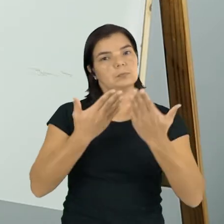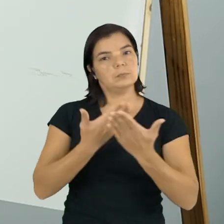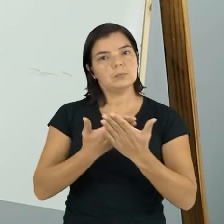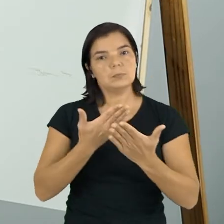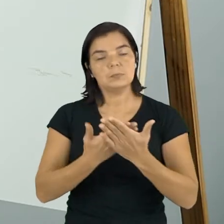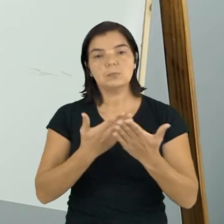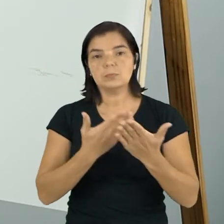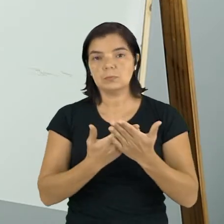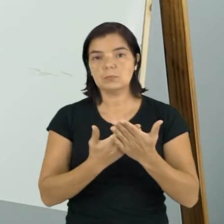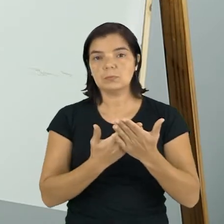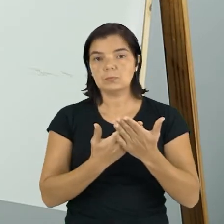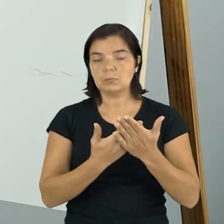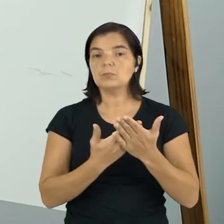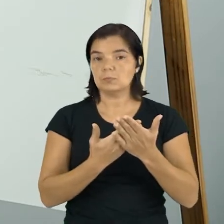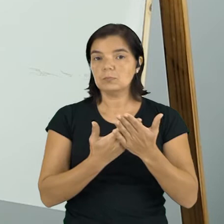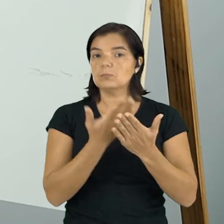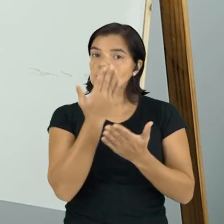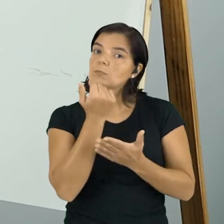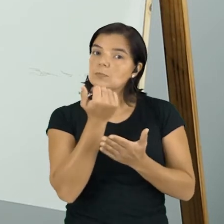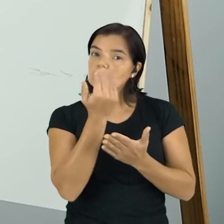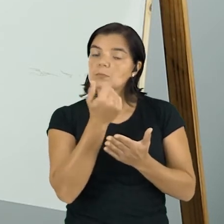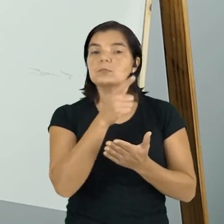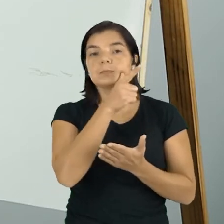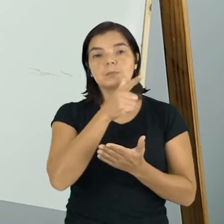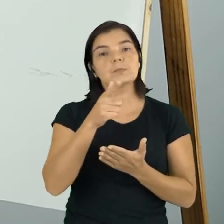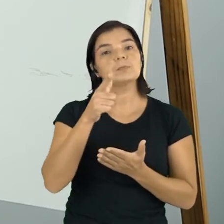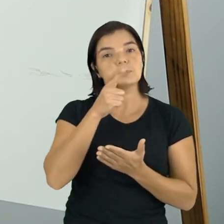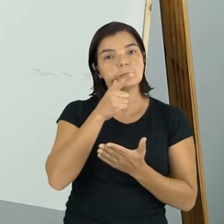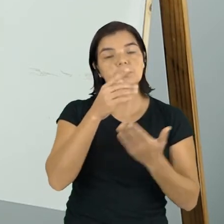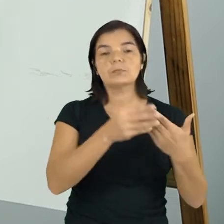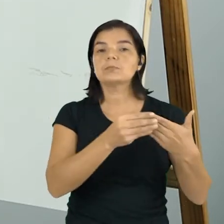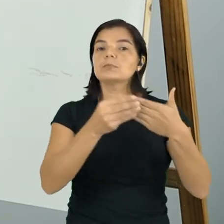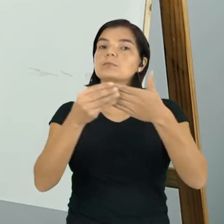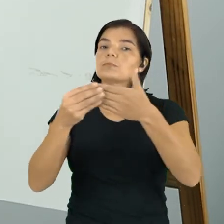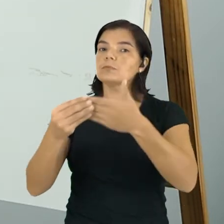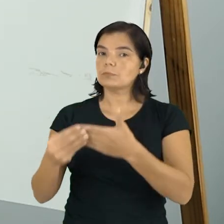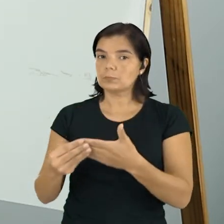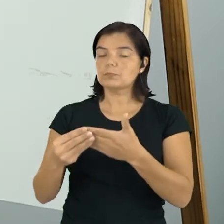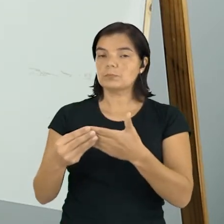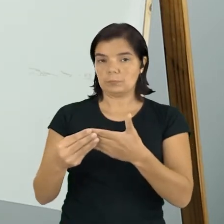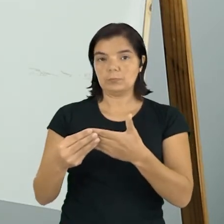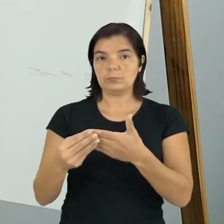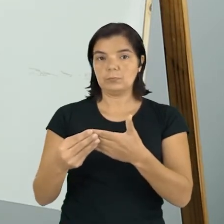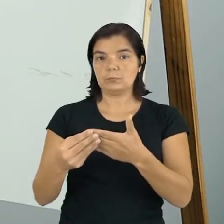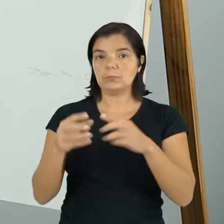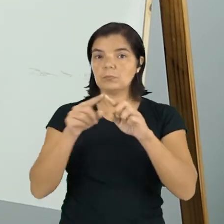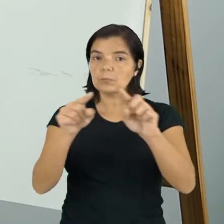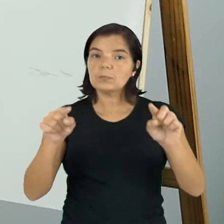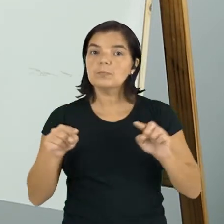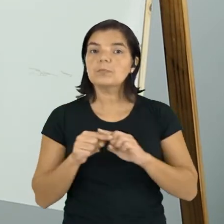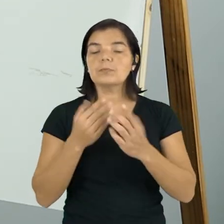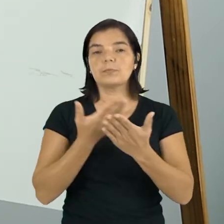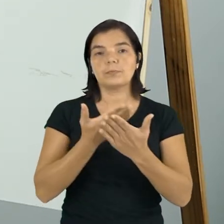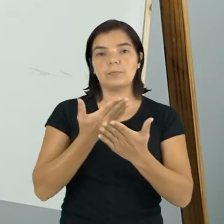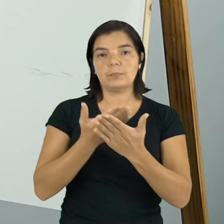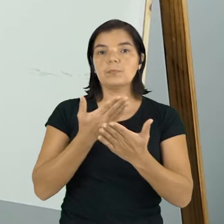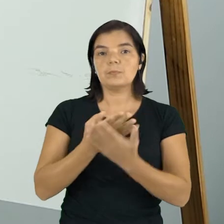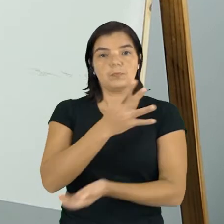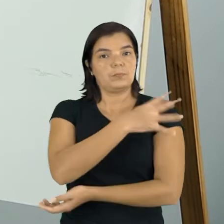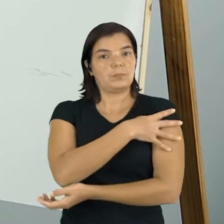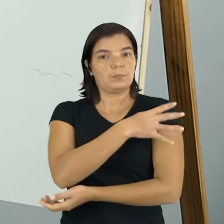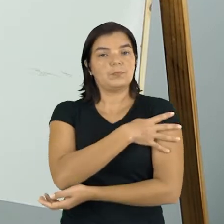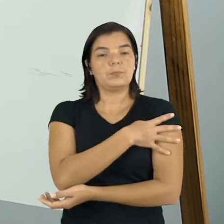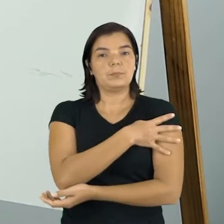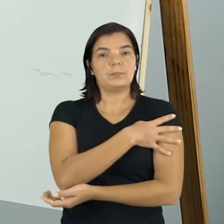escola com as refeições dos lanches e leva aquele cardápio até a sala de aula do